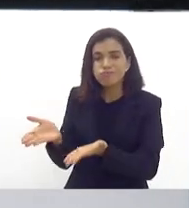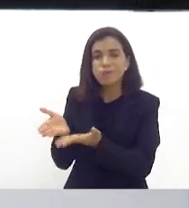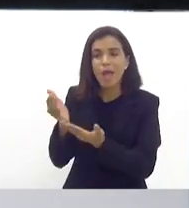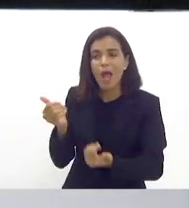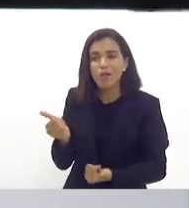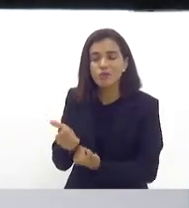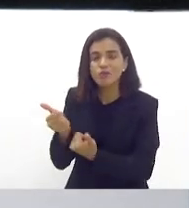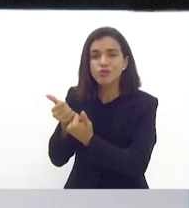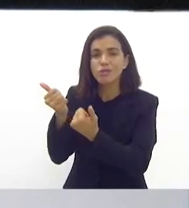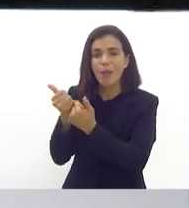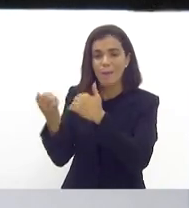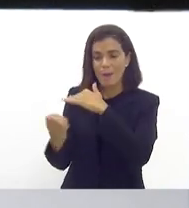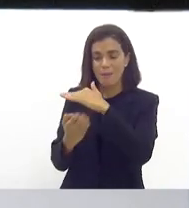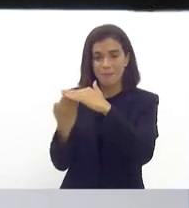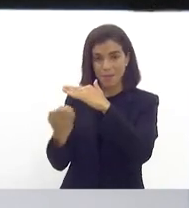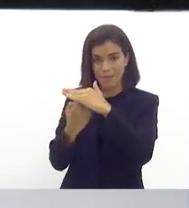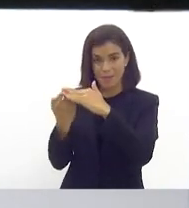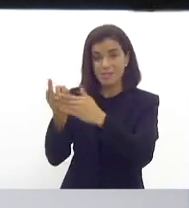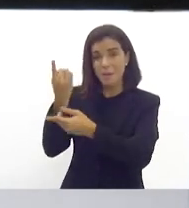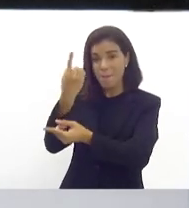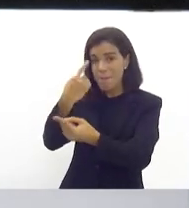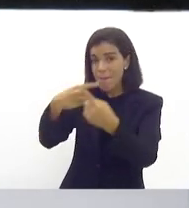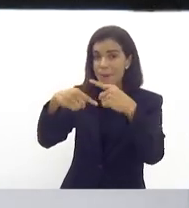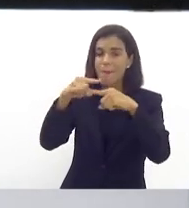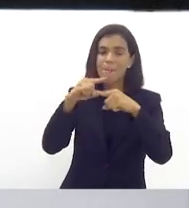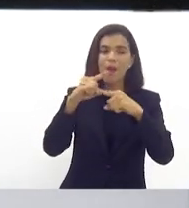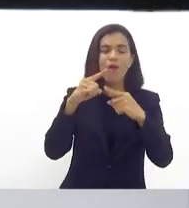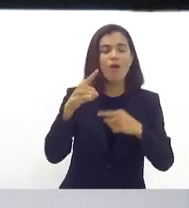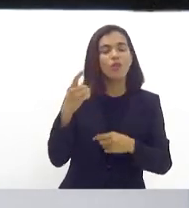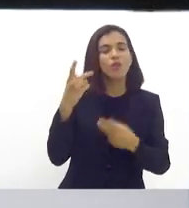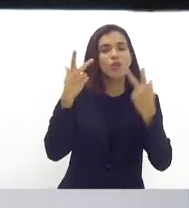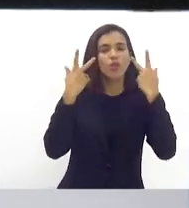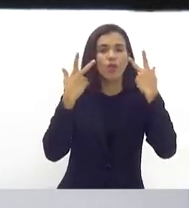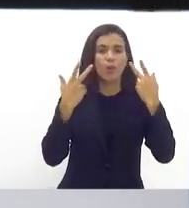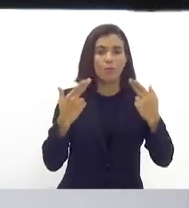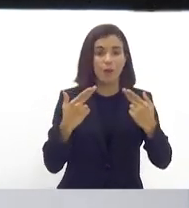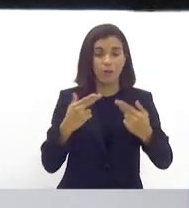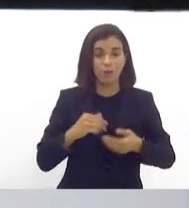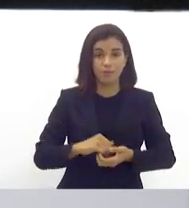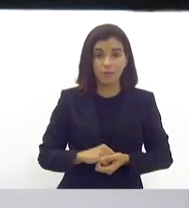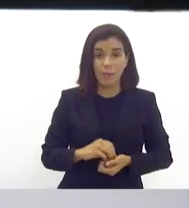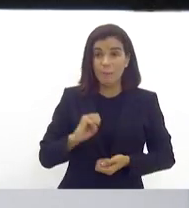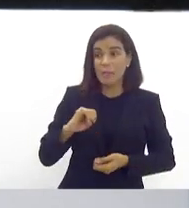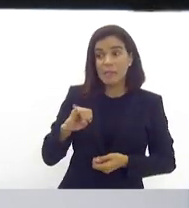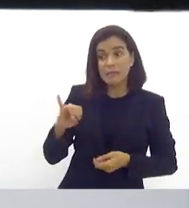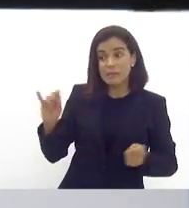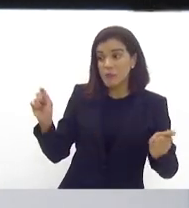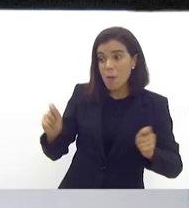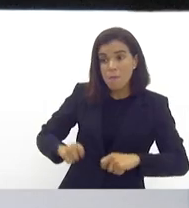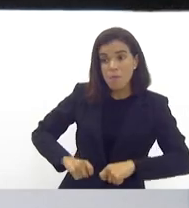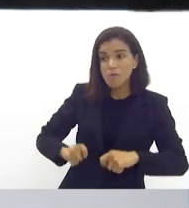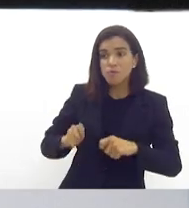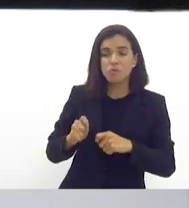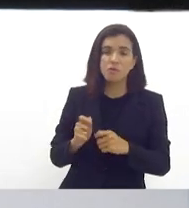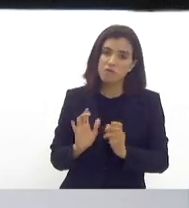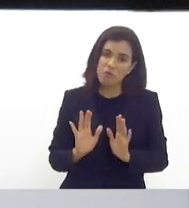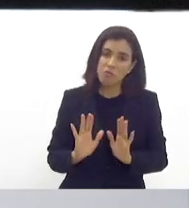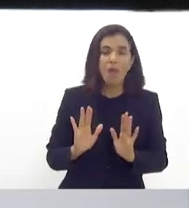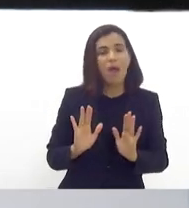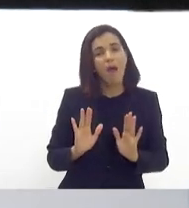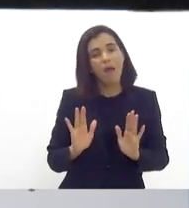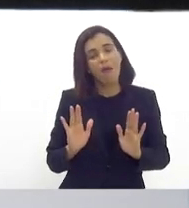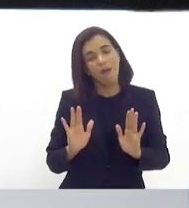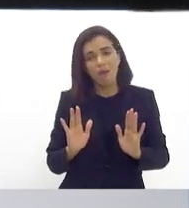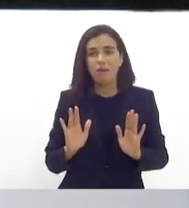gente sempre pensa que a operadora deve voltar paraa normalidade do atendimento mas se isso não for possível caminha-se sim